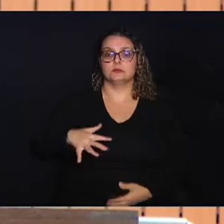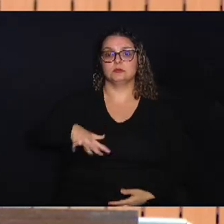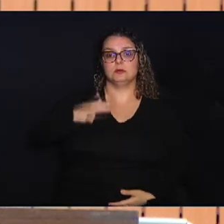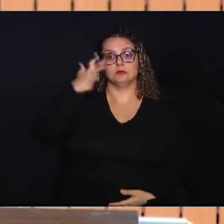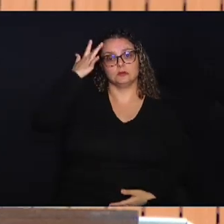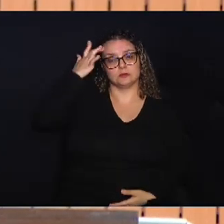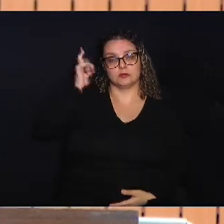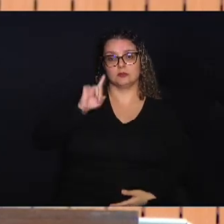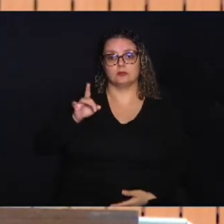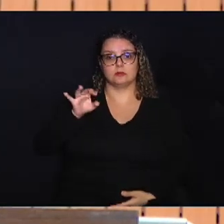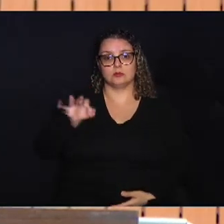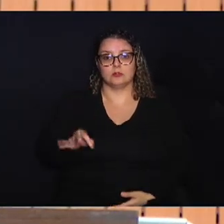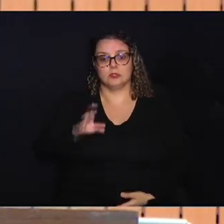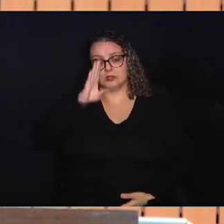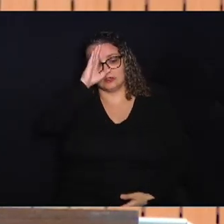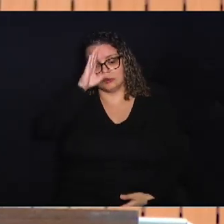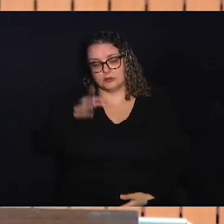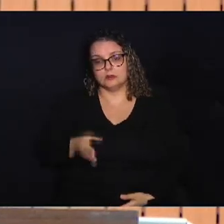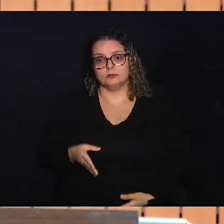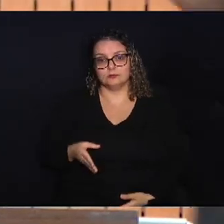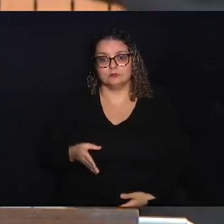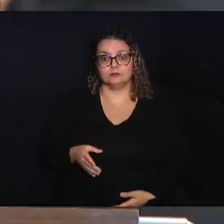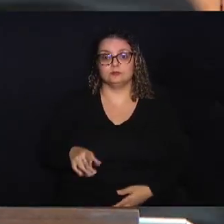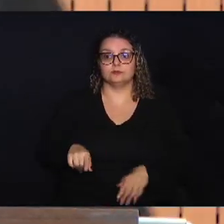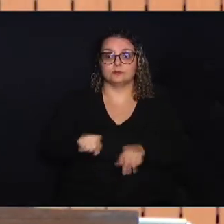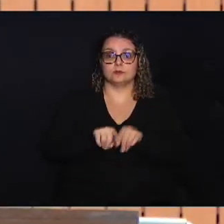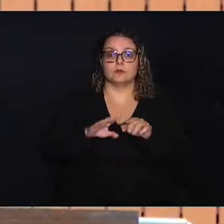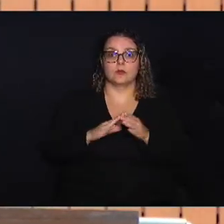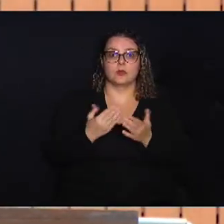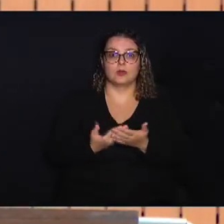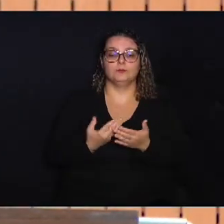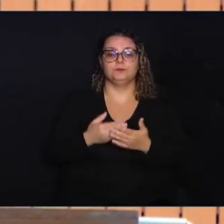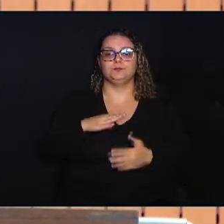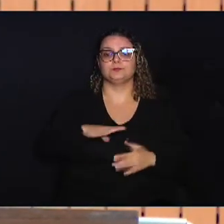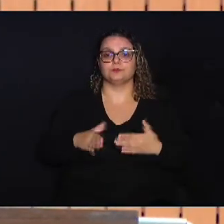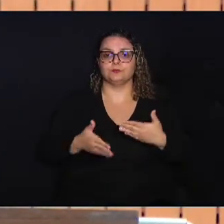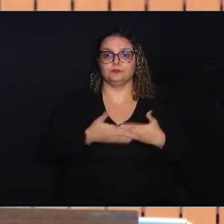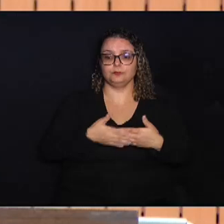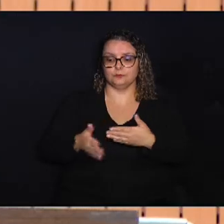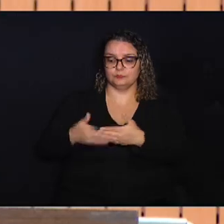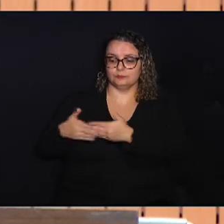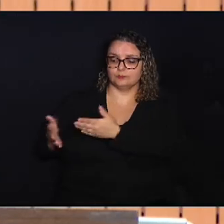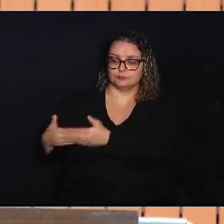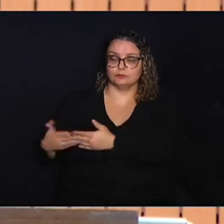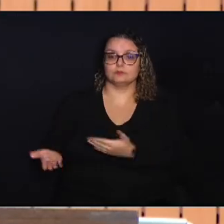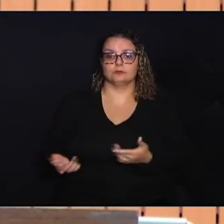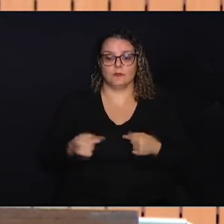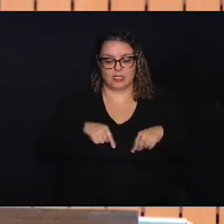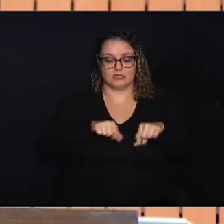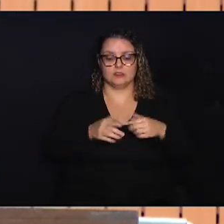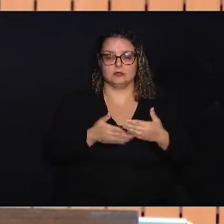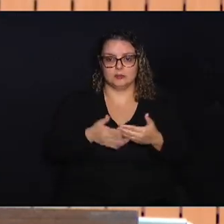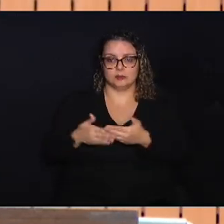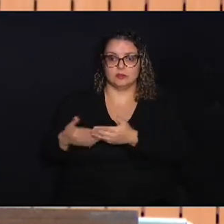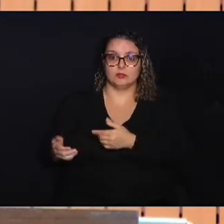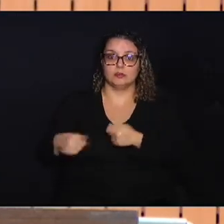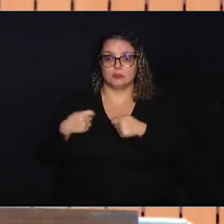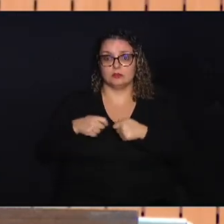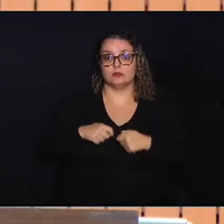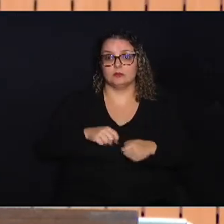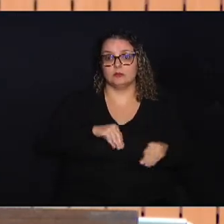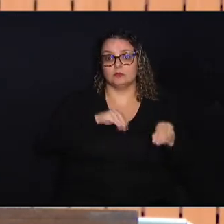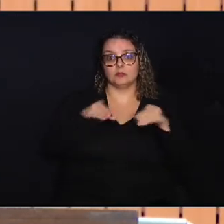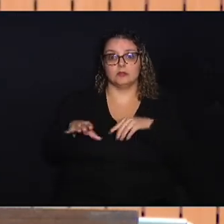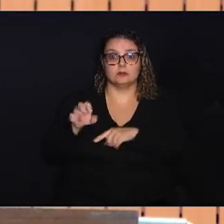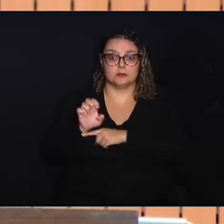próprio ensino fundamental escolas que fecharão salas e que os alunos deverão ir para o